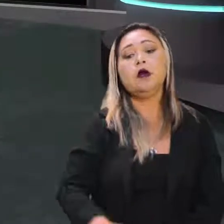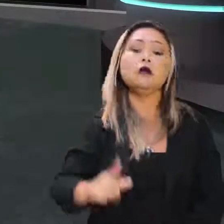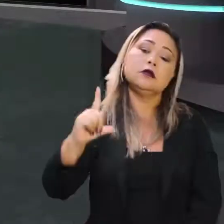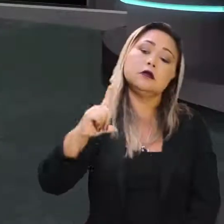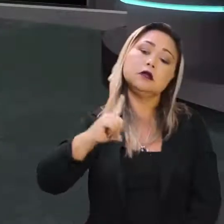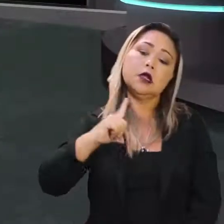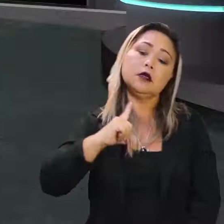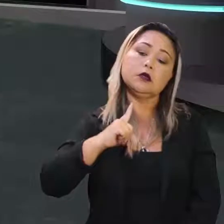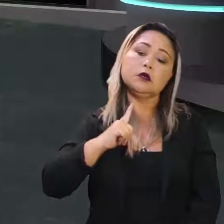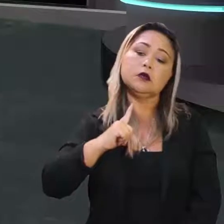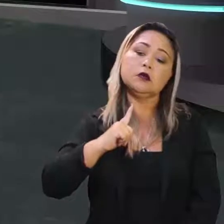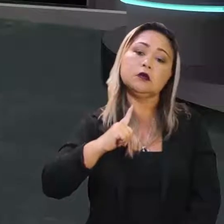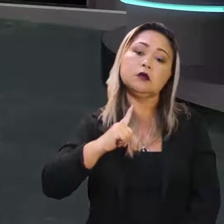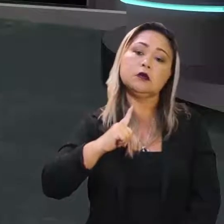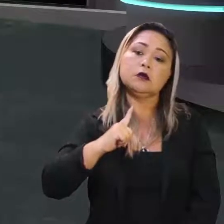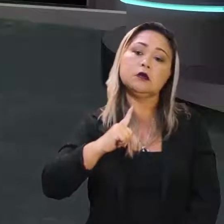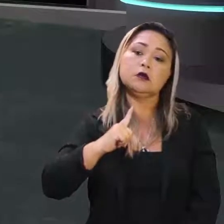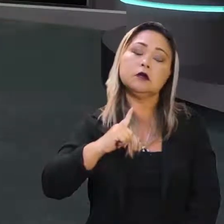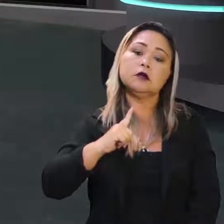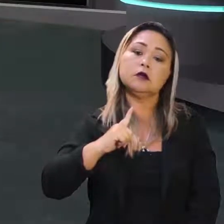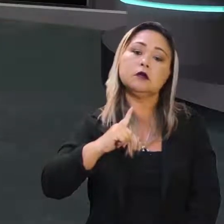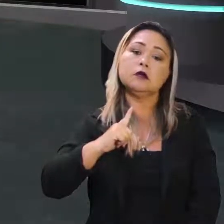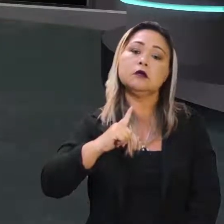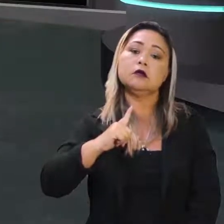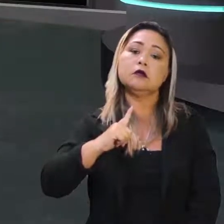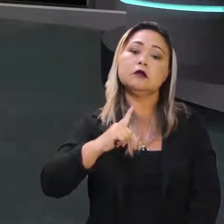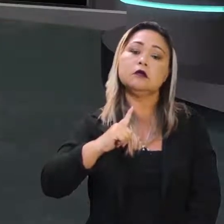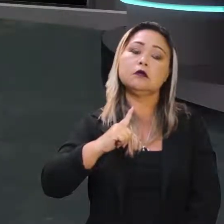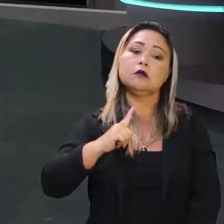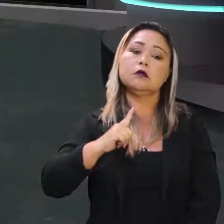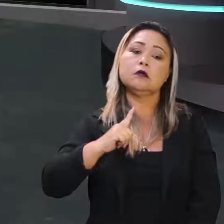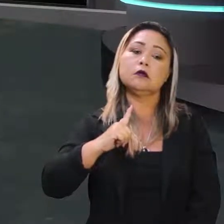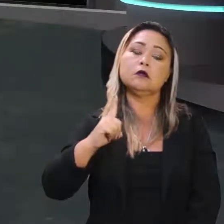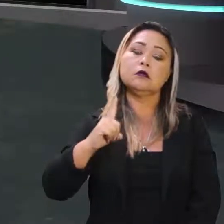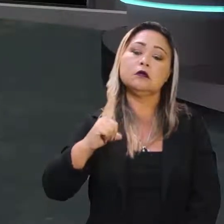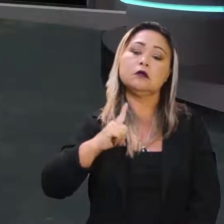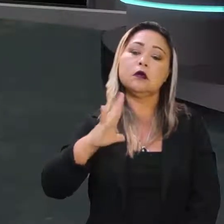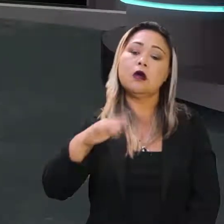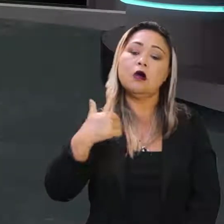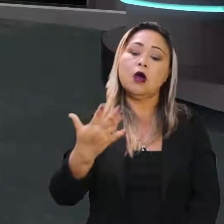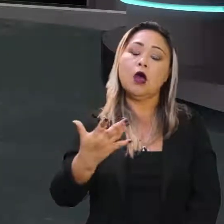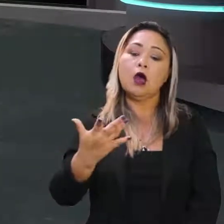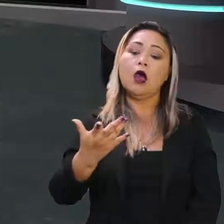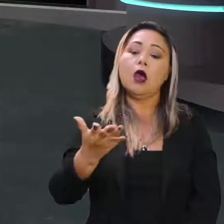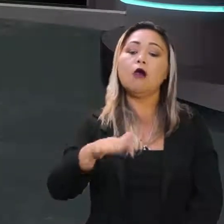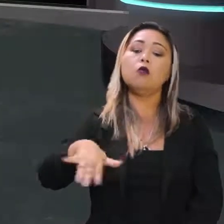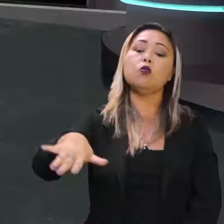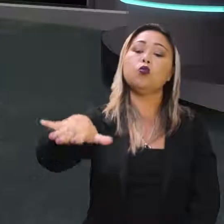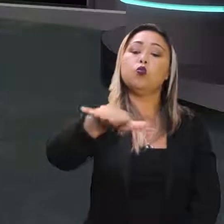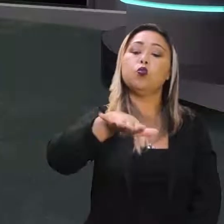tem aquele seu fator, aquela sua preponderância, né? Principalmente das academias, dos